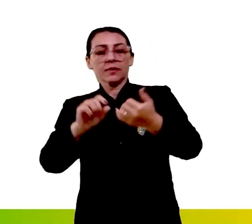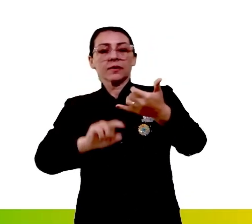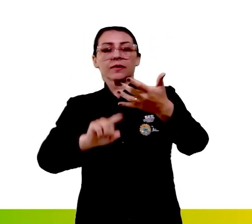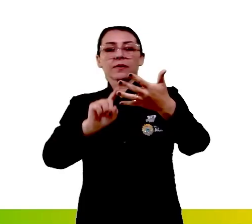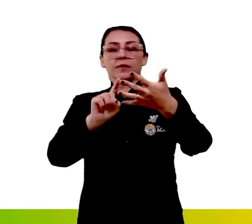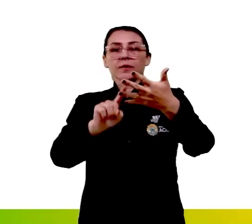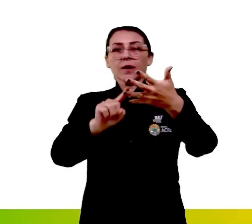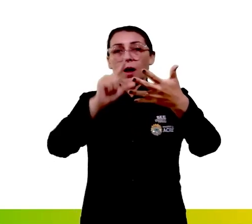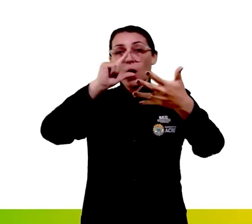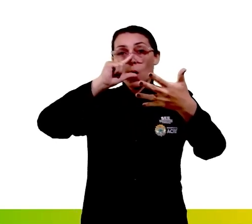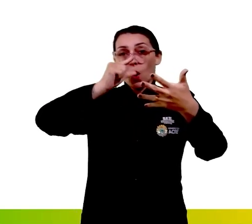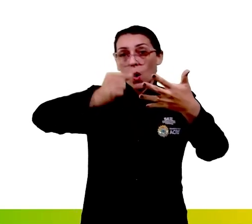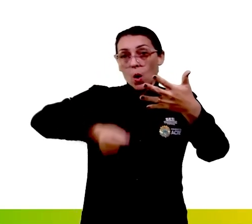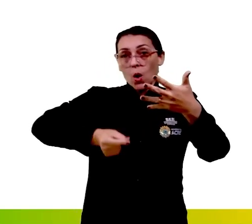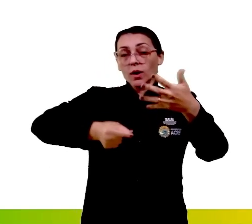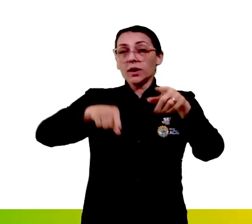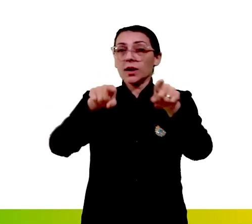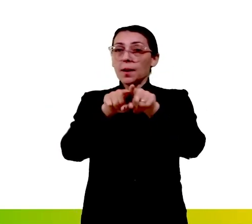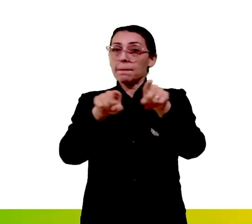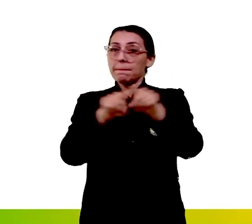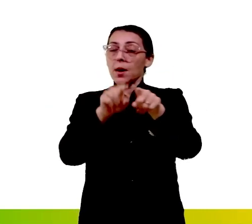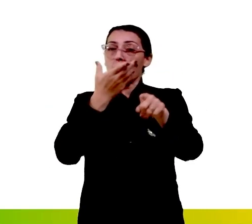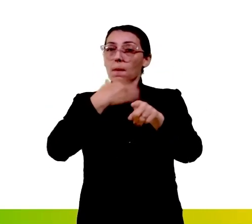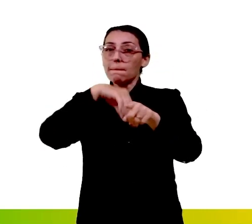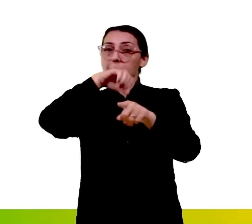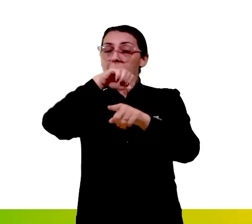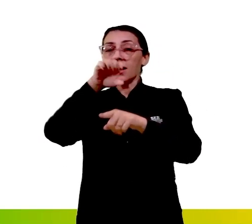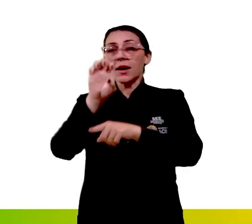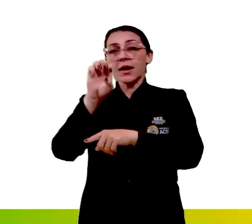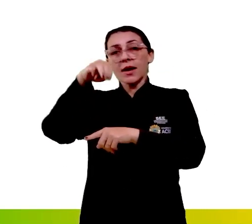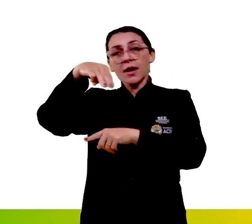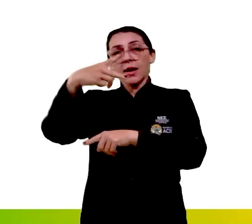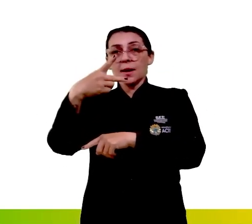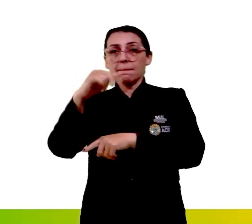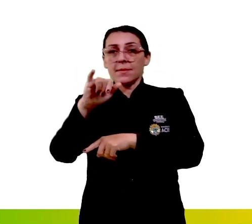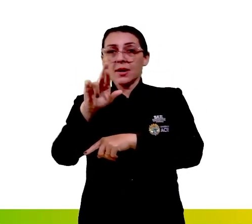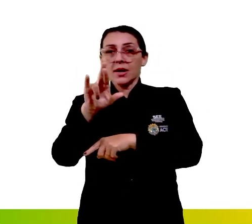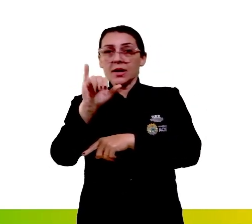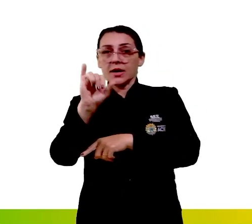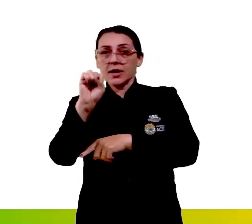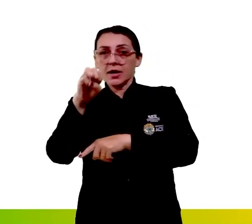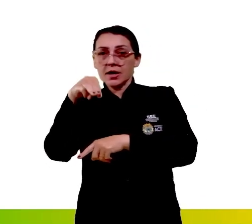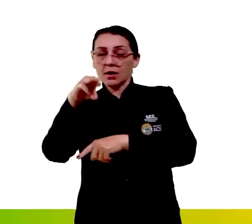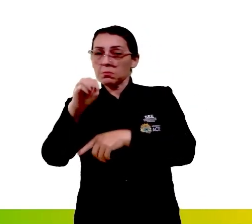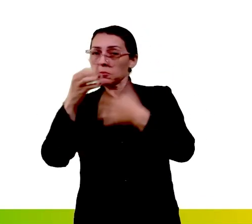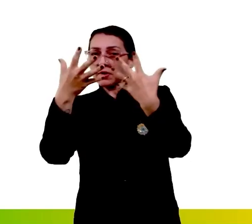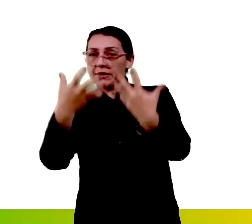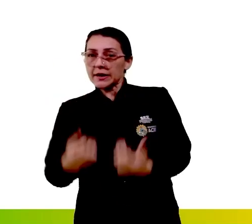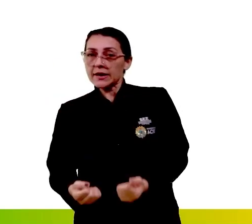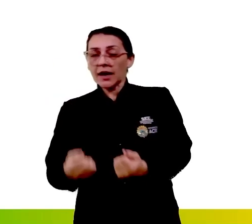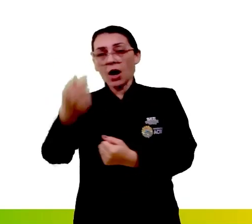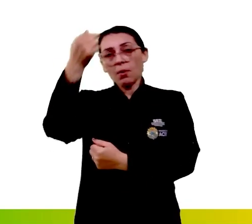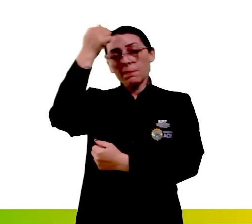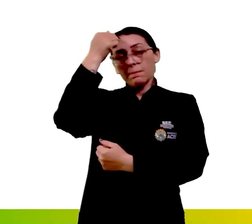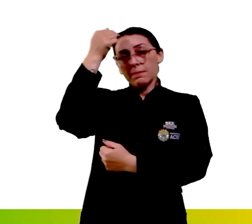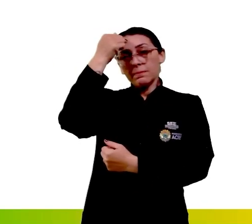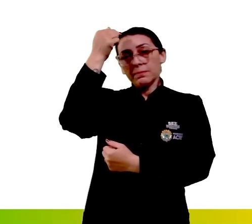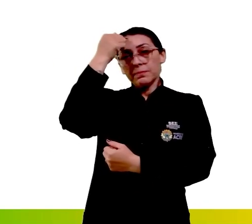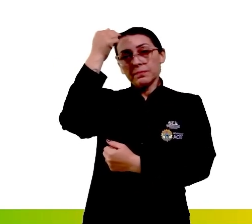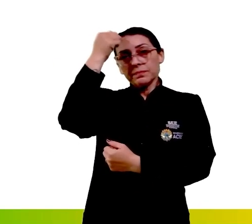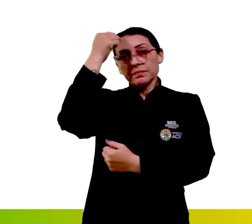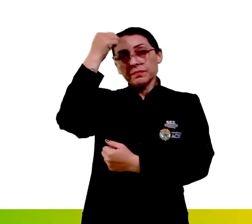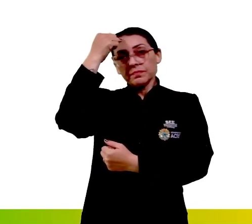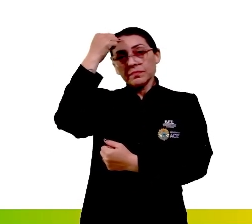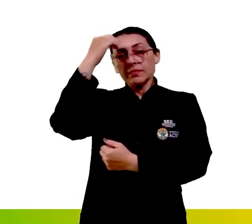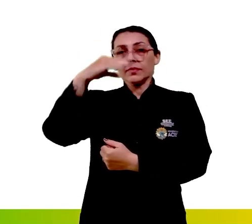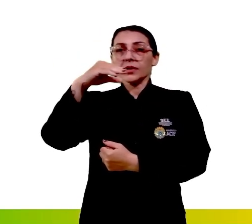de John Locke. Esse daí é o pai do empirismo, que vai se contrapor ao racionalismo